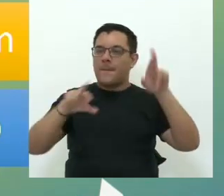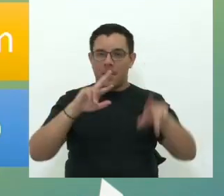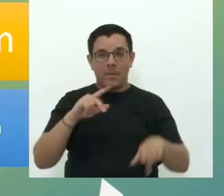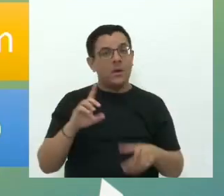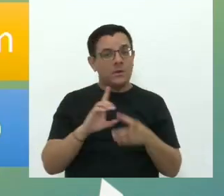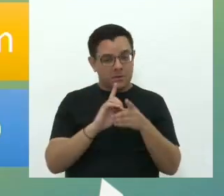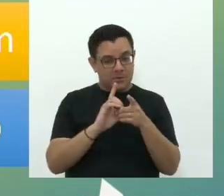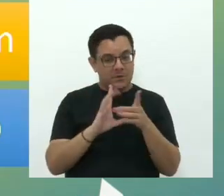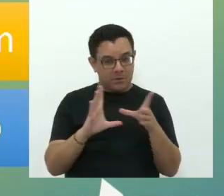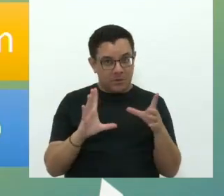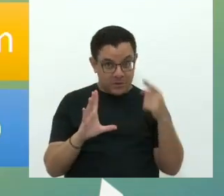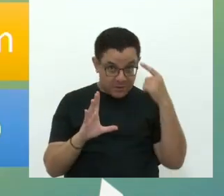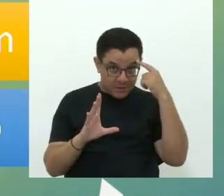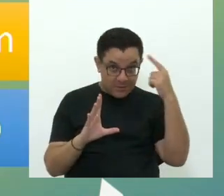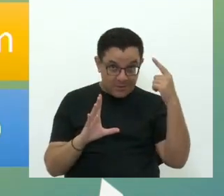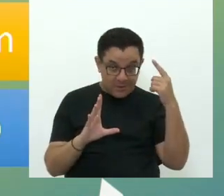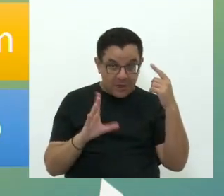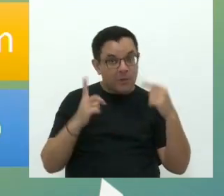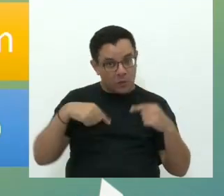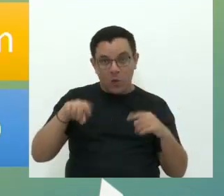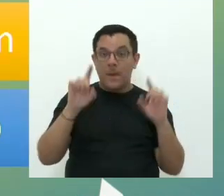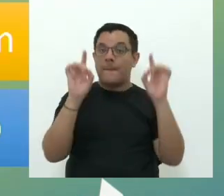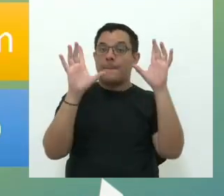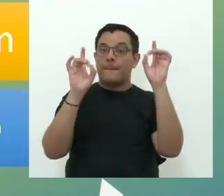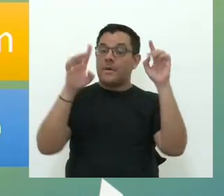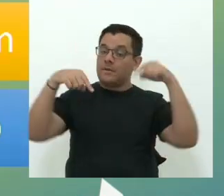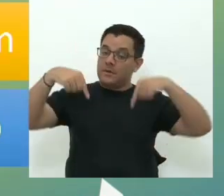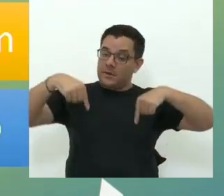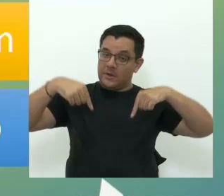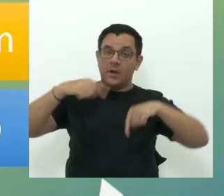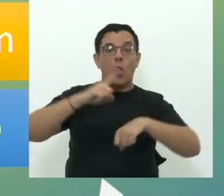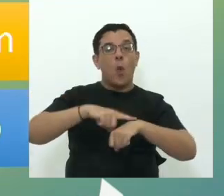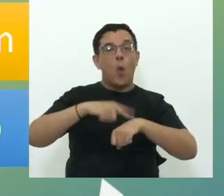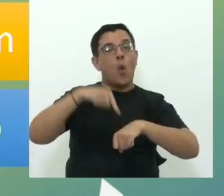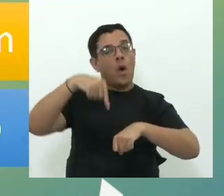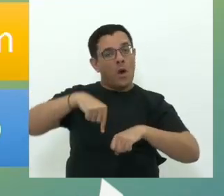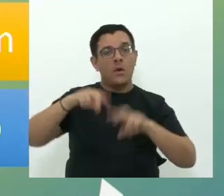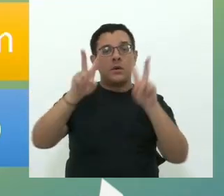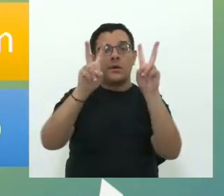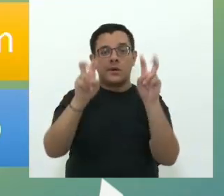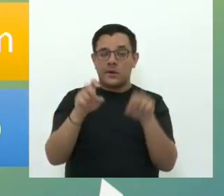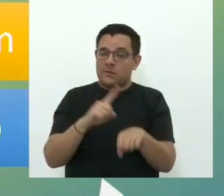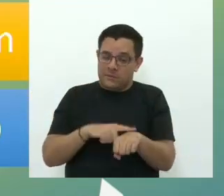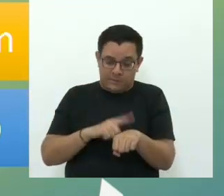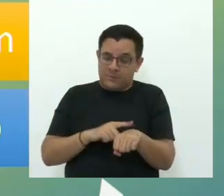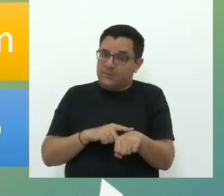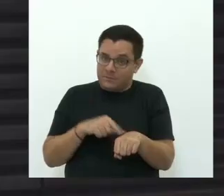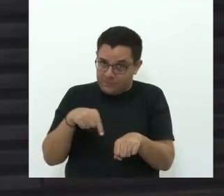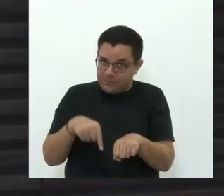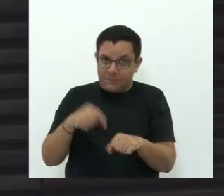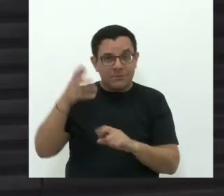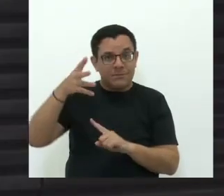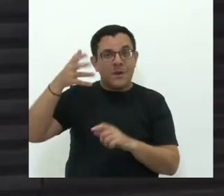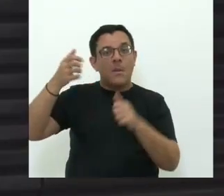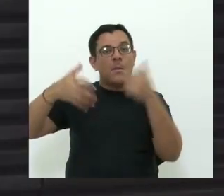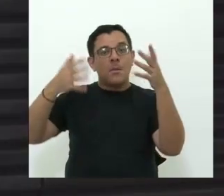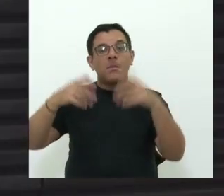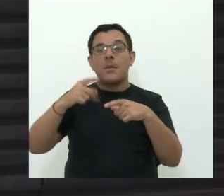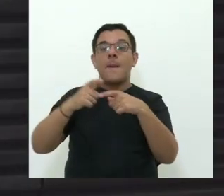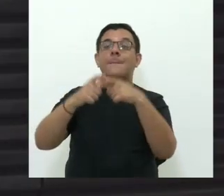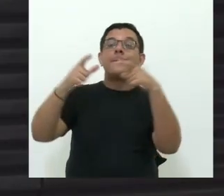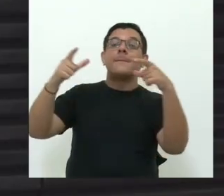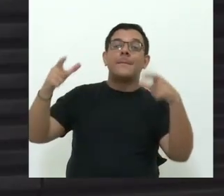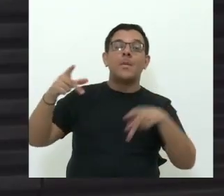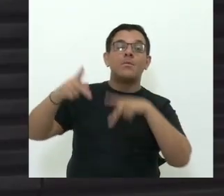e nós Somos privilegiados de estar aqui a essa hora falando de temas tão importantes a essa hora do dia porque grande parte da